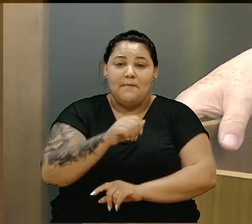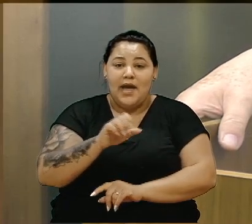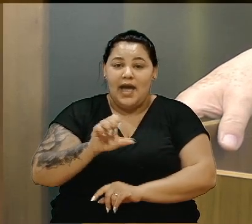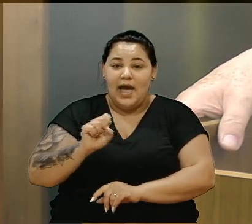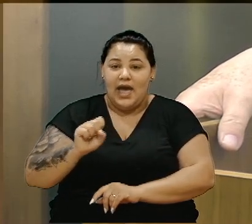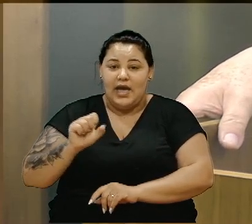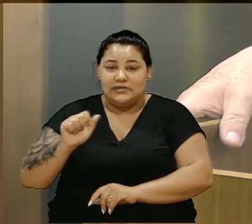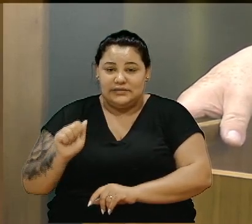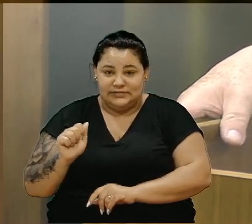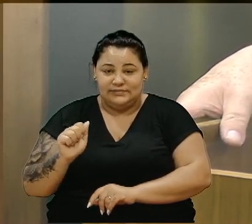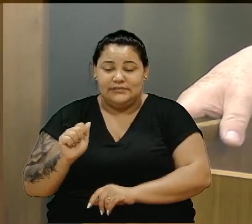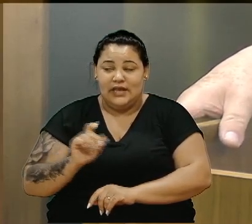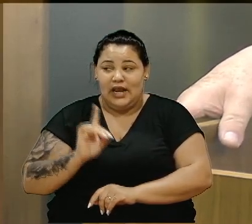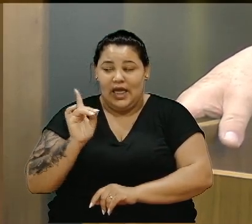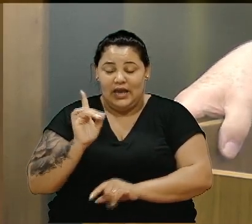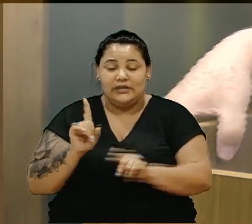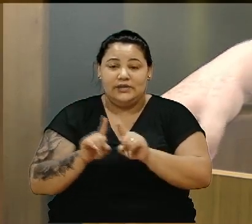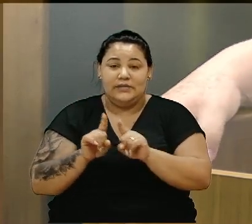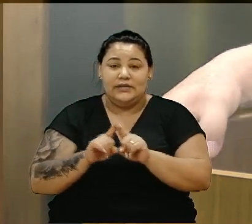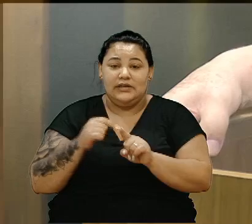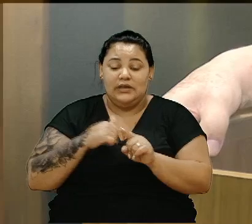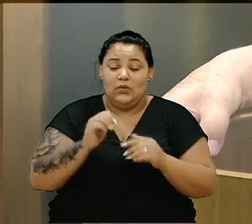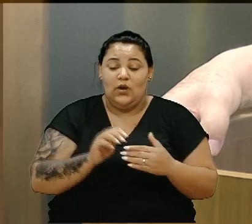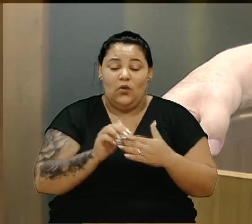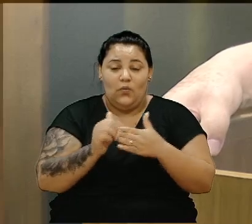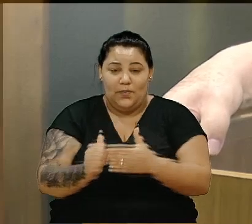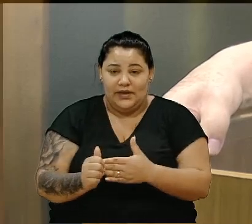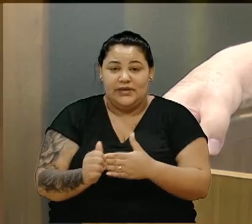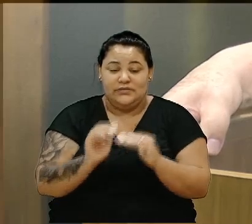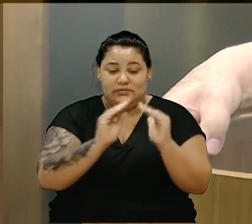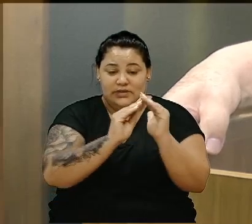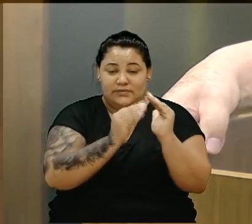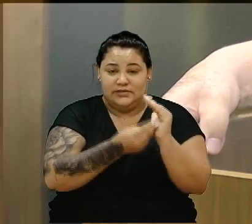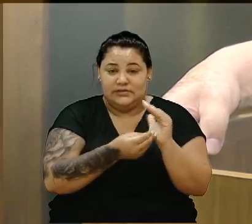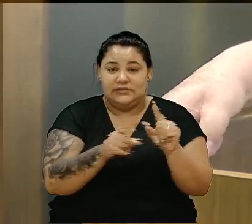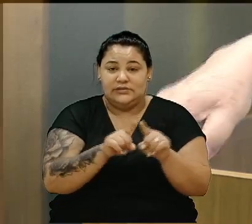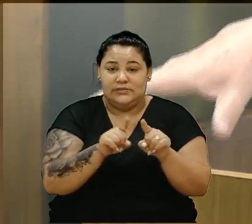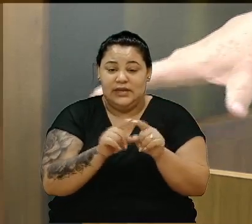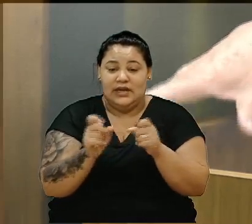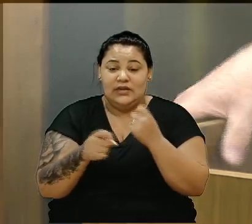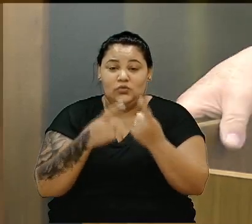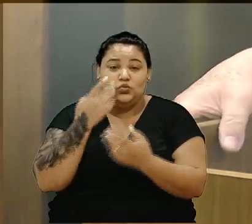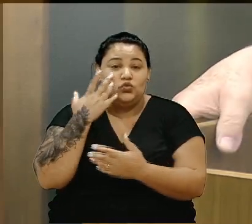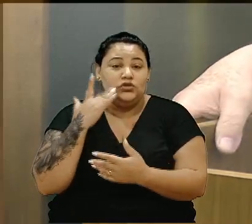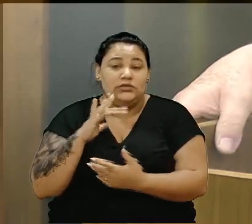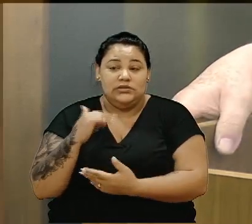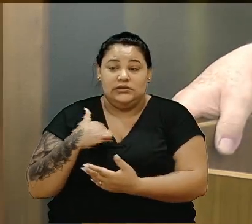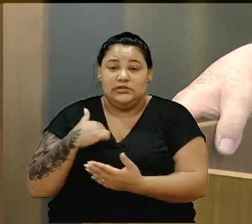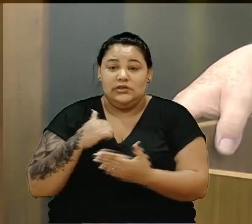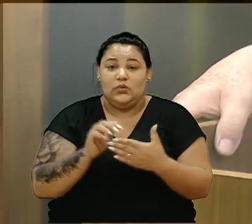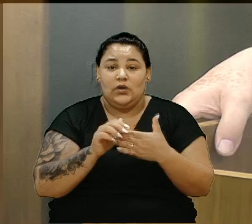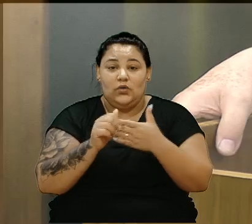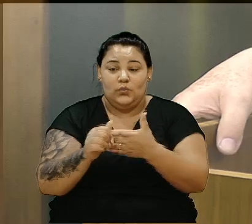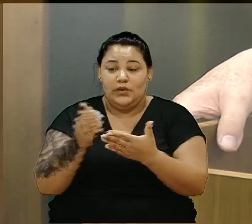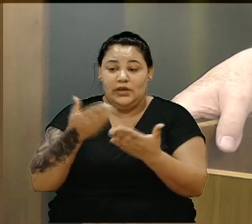razão do conhecimento que adquiri dirigindo o SAMAI, naqueles dias, acompanhei toda aquela